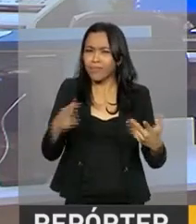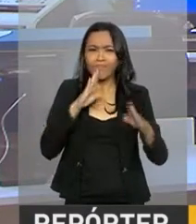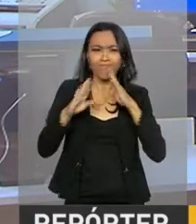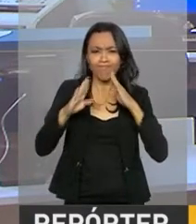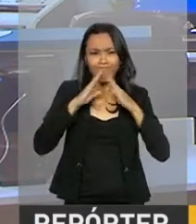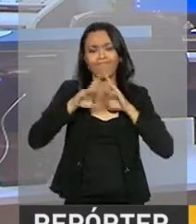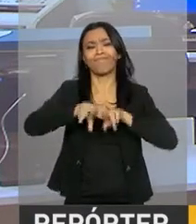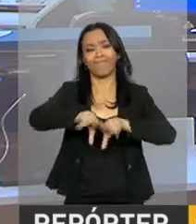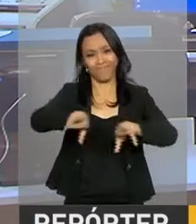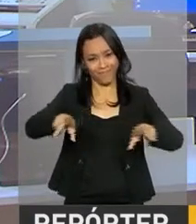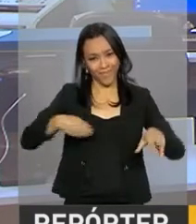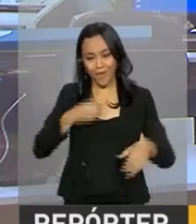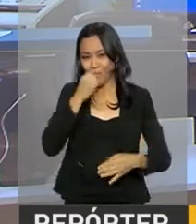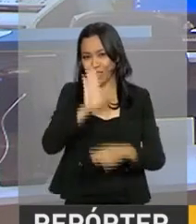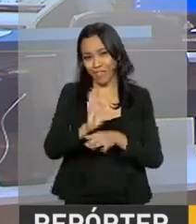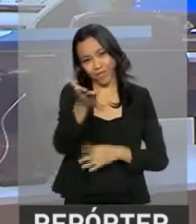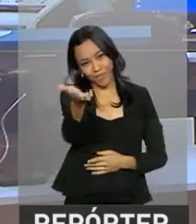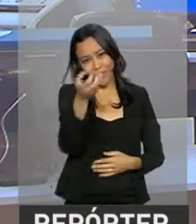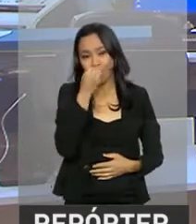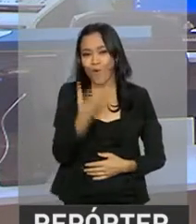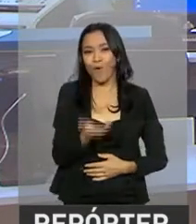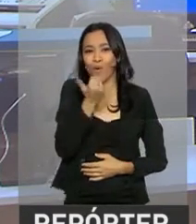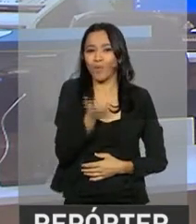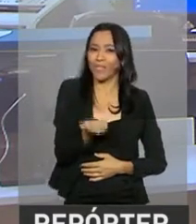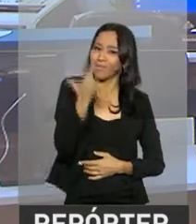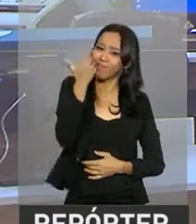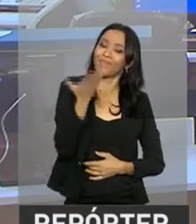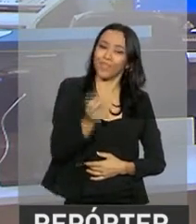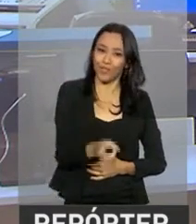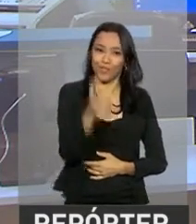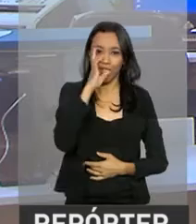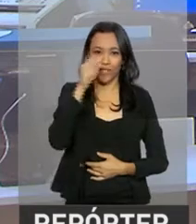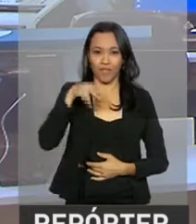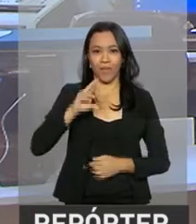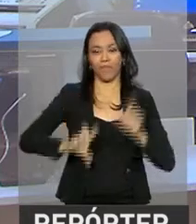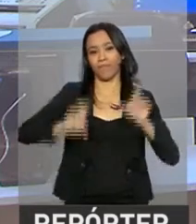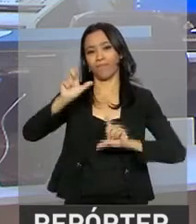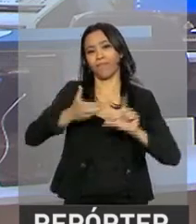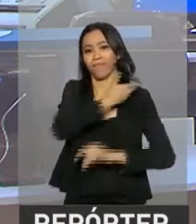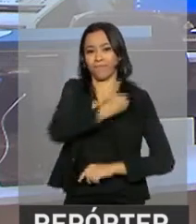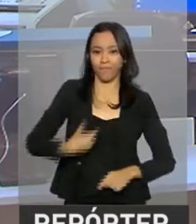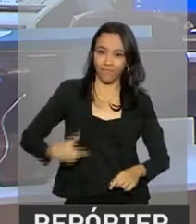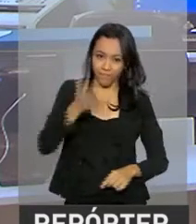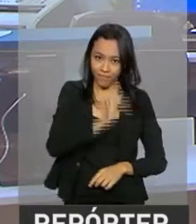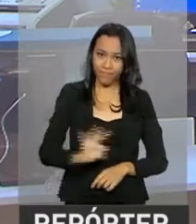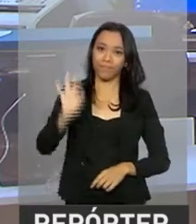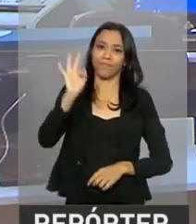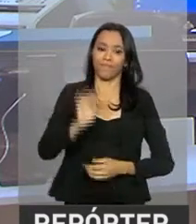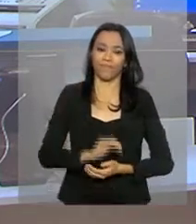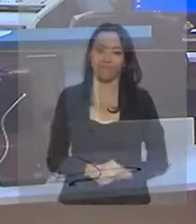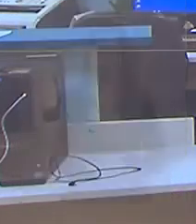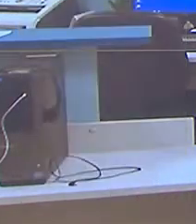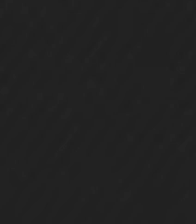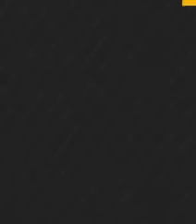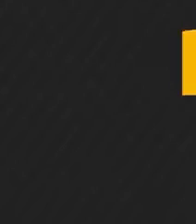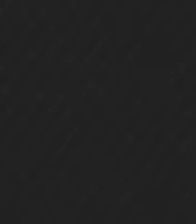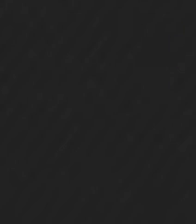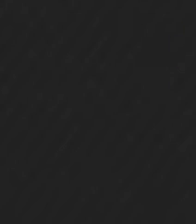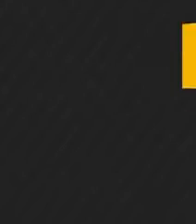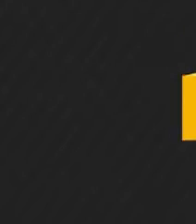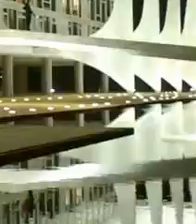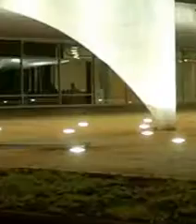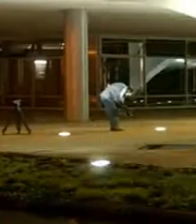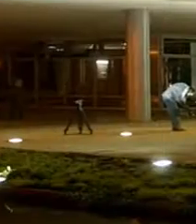em nossas redes sociais Uma boa tarde para você um bom almoço e continue com a gente que nem NBR a TV do governo federal e